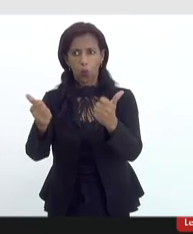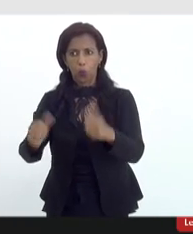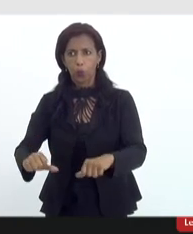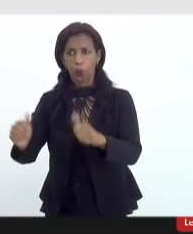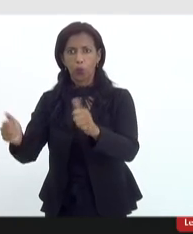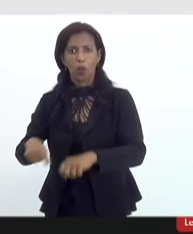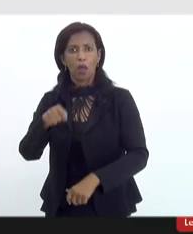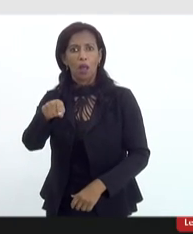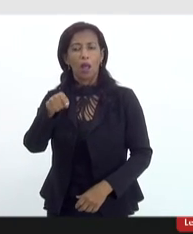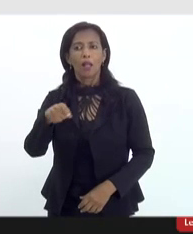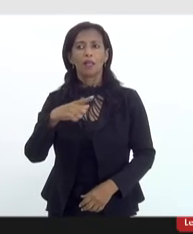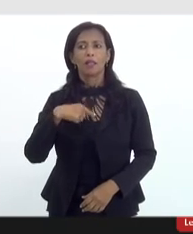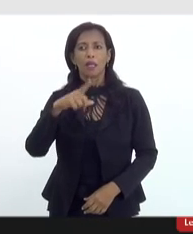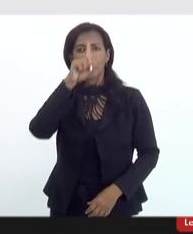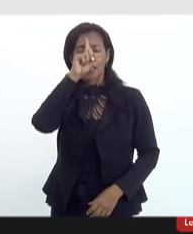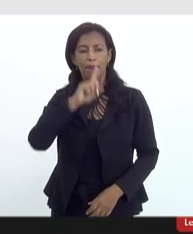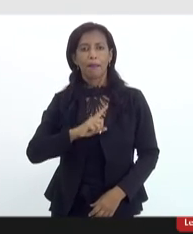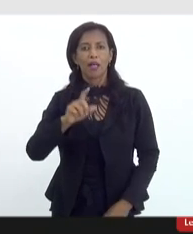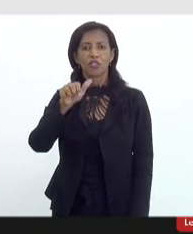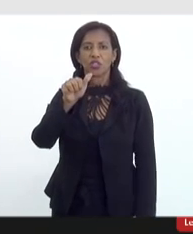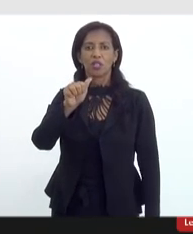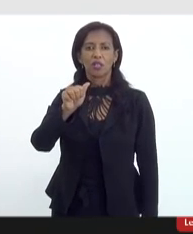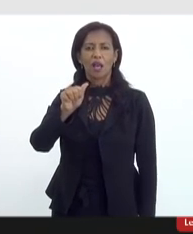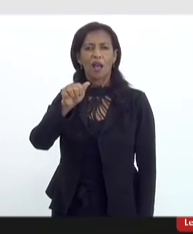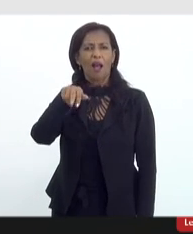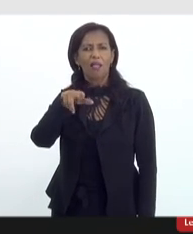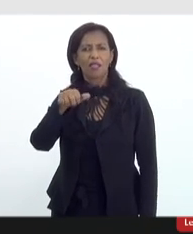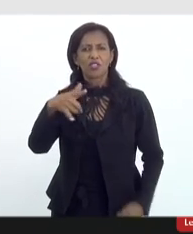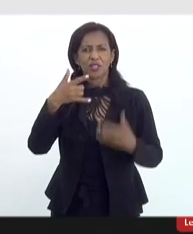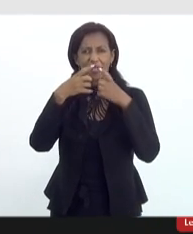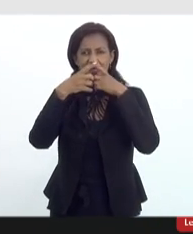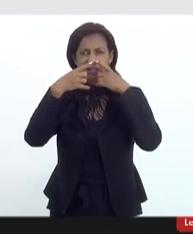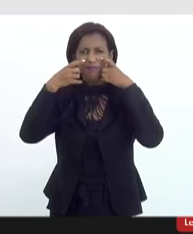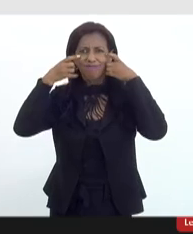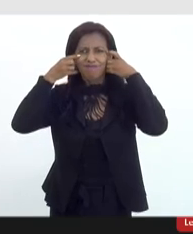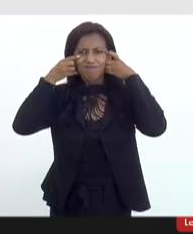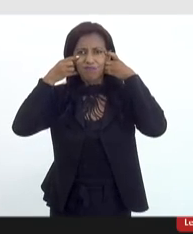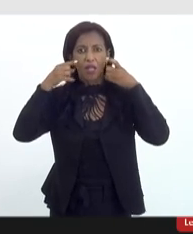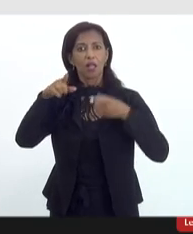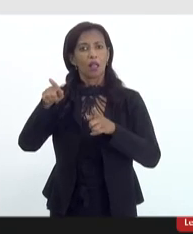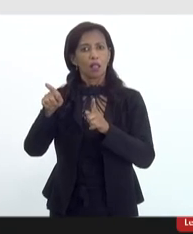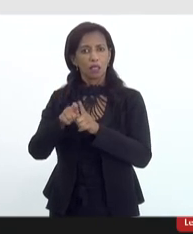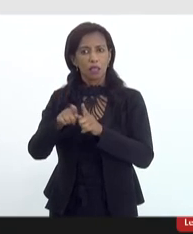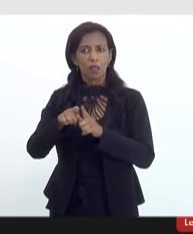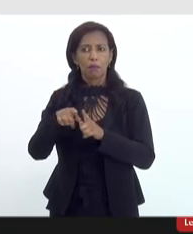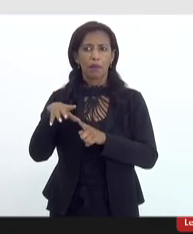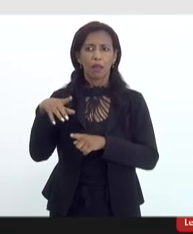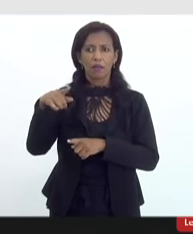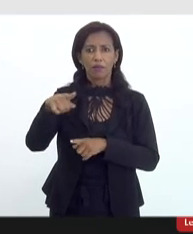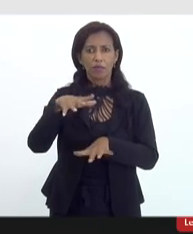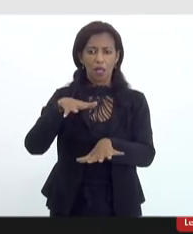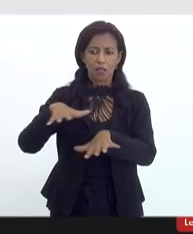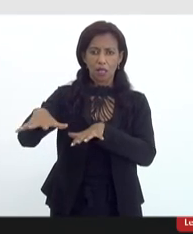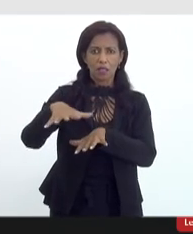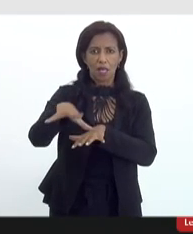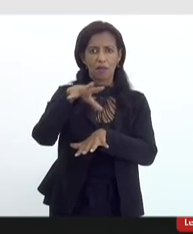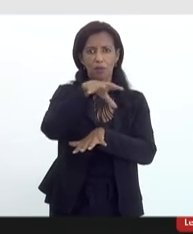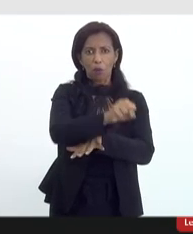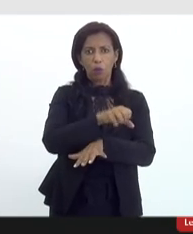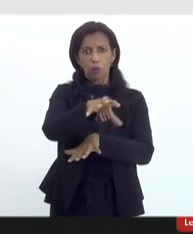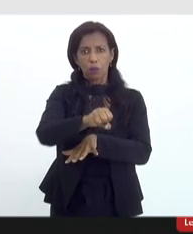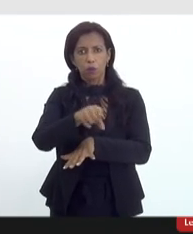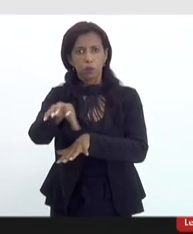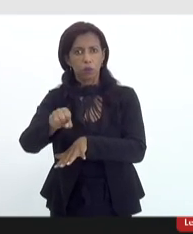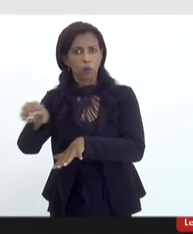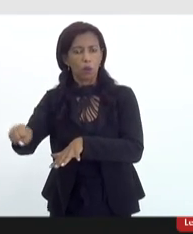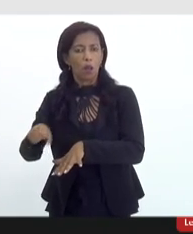imagem da Anastácia e depois da ocupação, a destruição, que depois ela vai sendo também tomada, essas áreas, pelos moradores, mas a